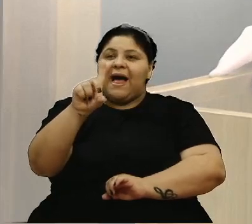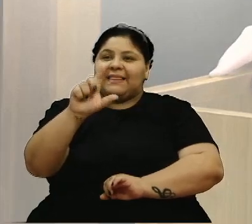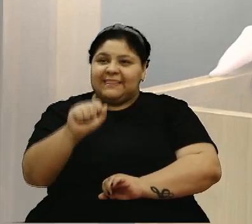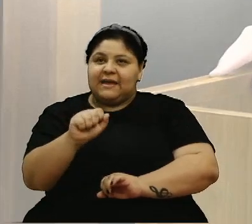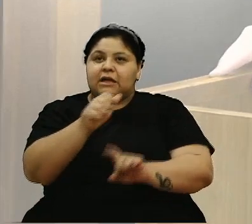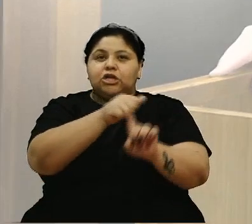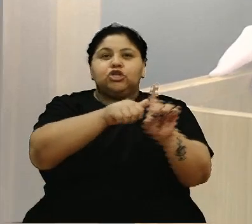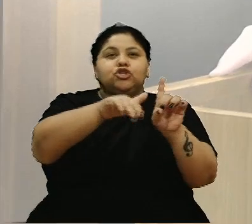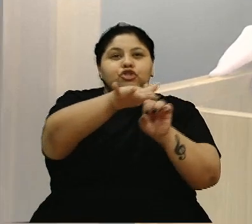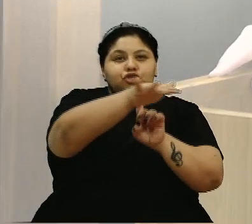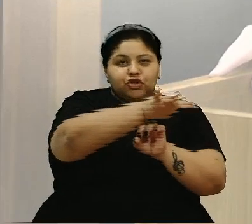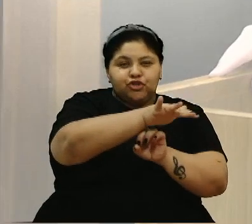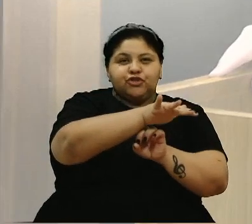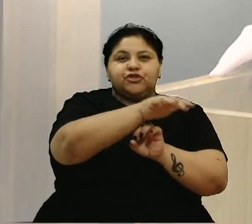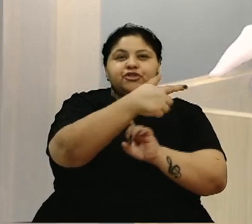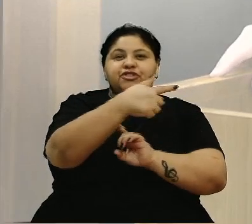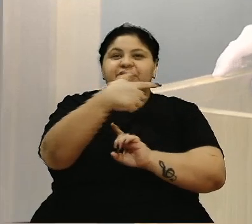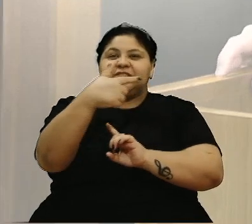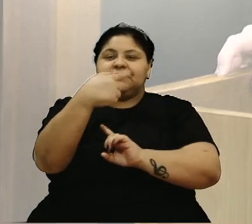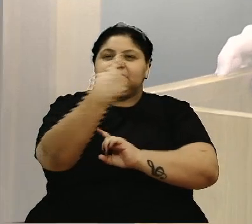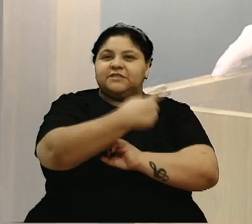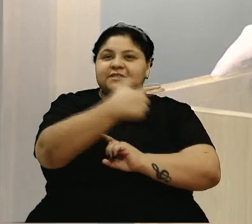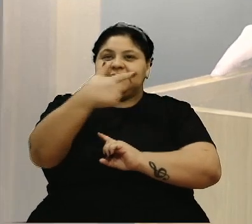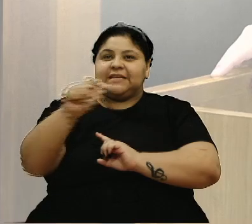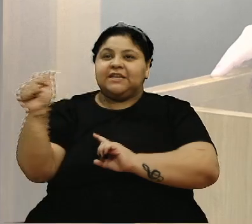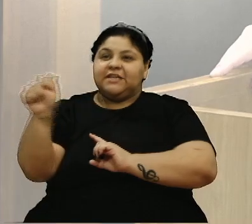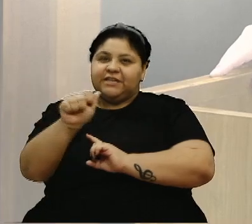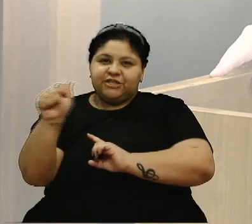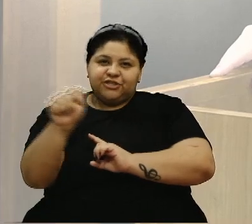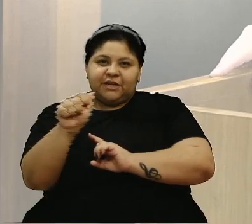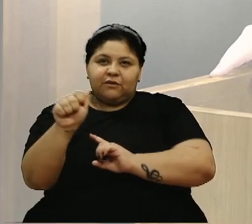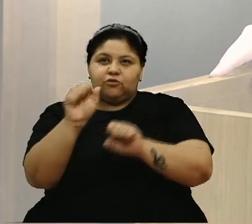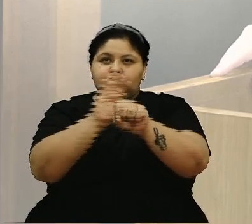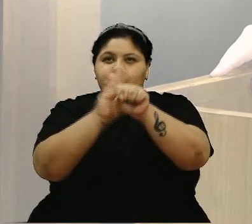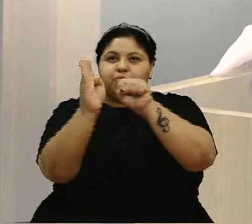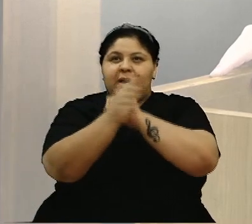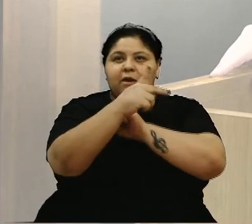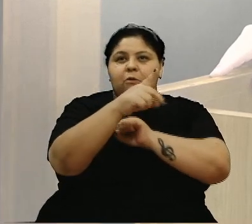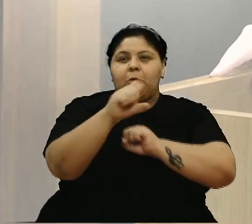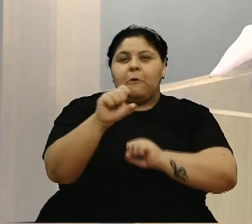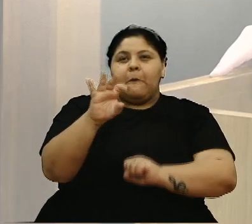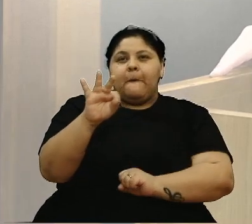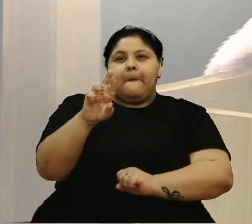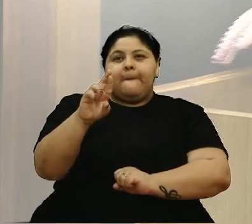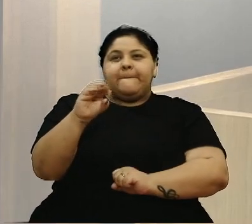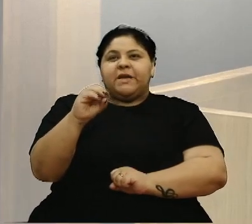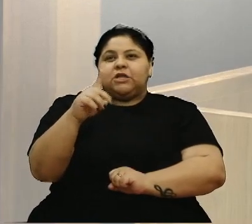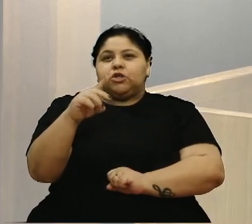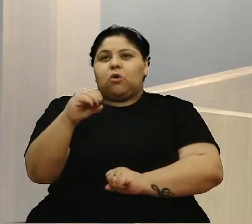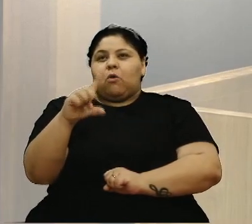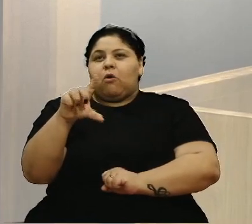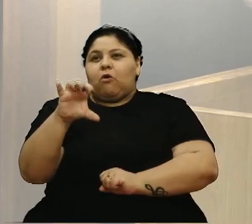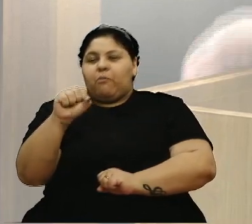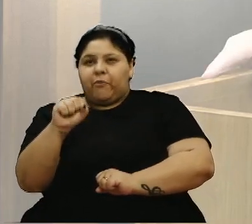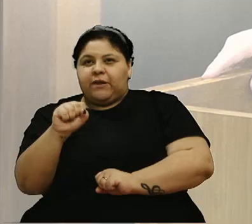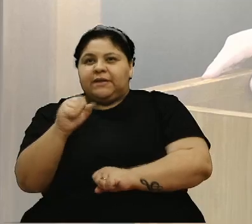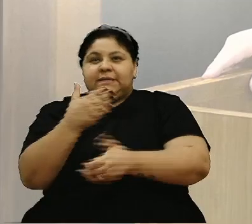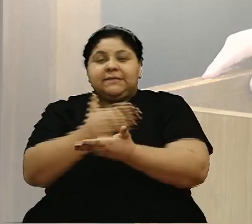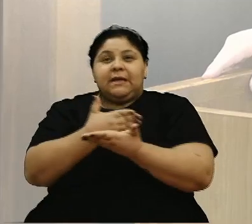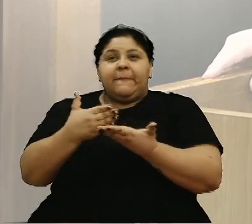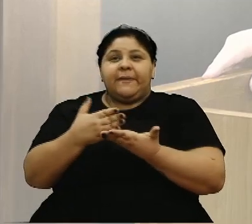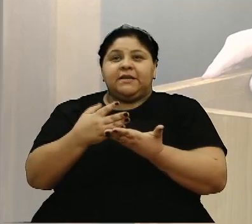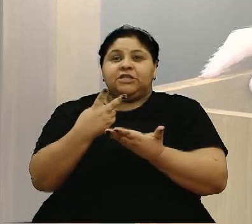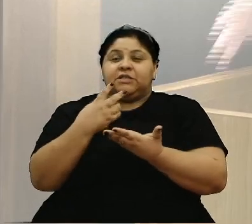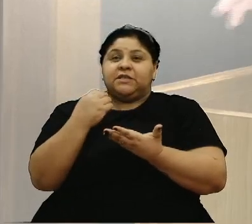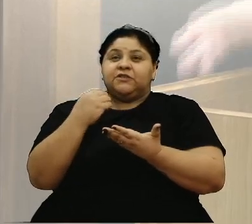agosto, na Igreja São Pedro, no bairro Petrópolis, a partir das 20 horas. Também é um momento importante para a gente